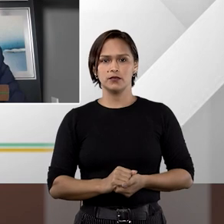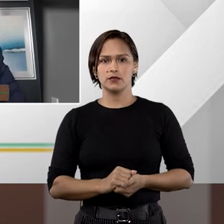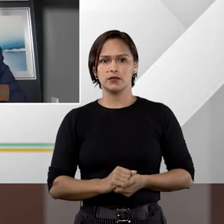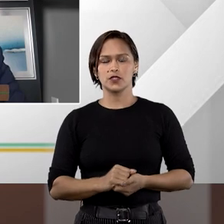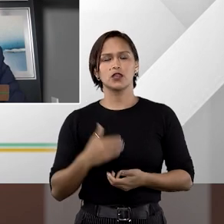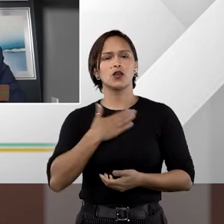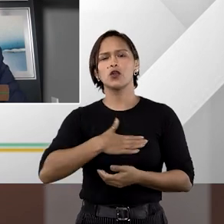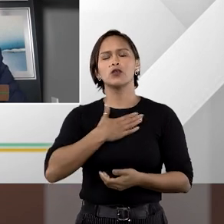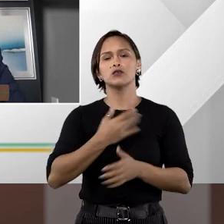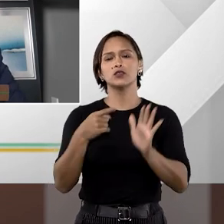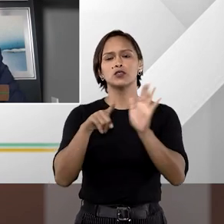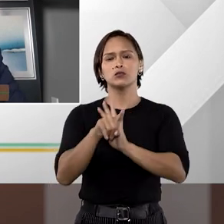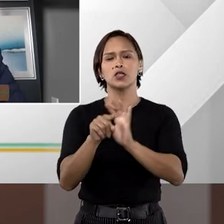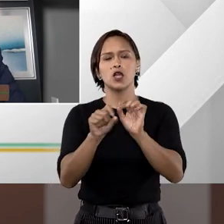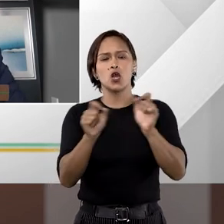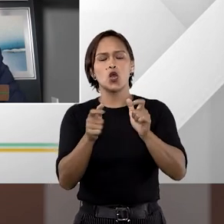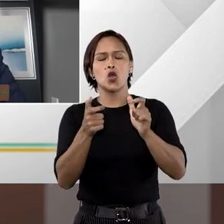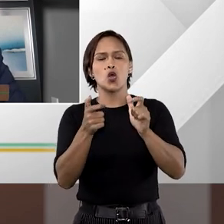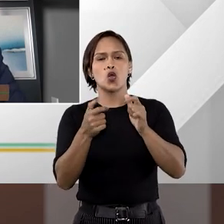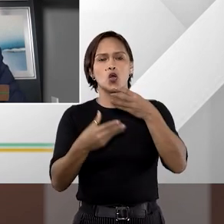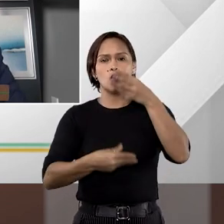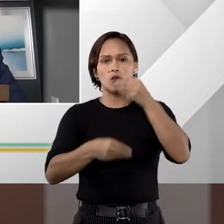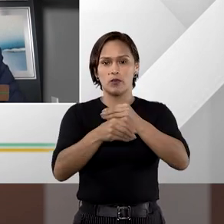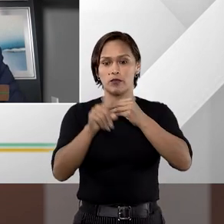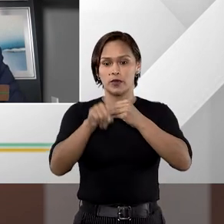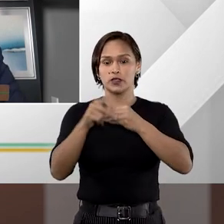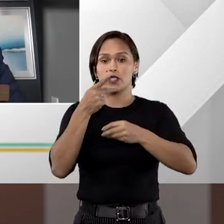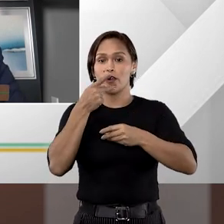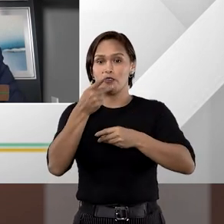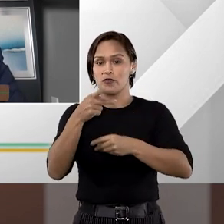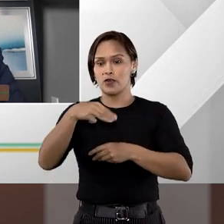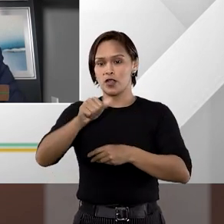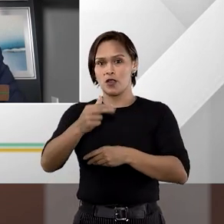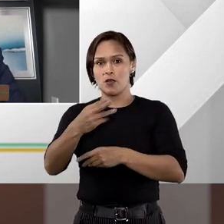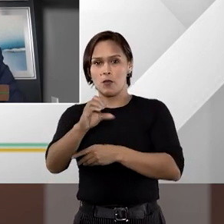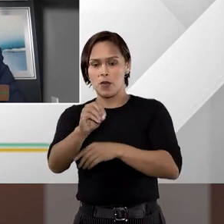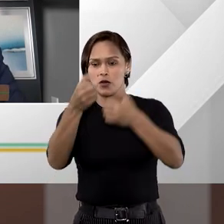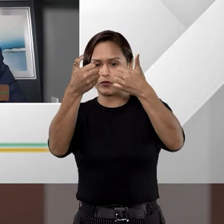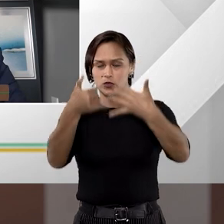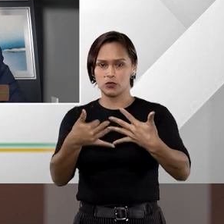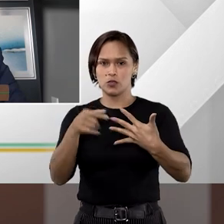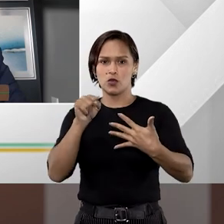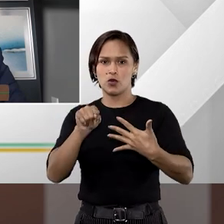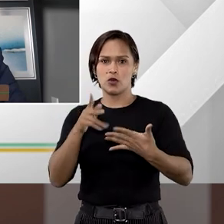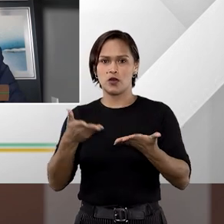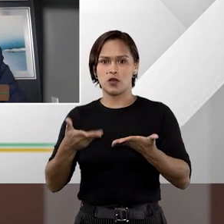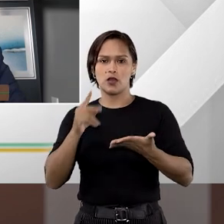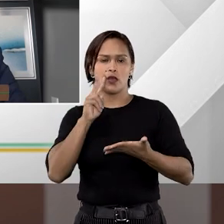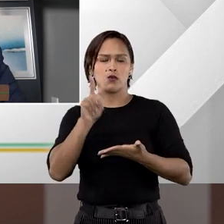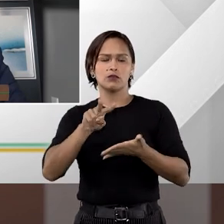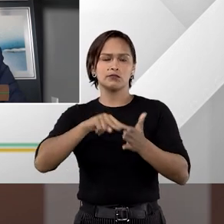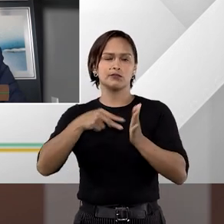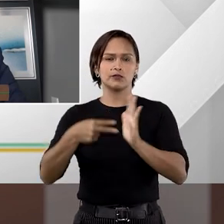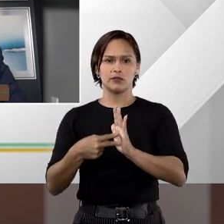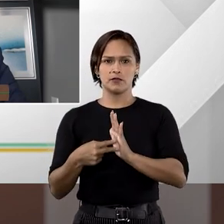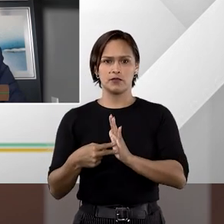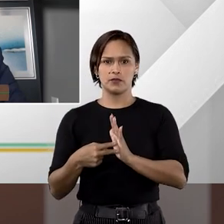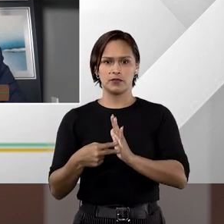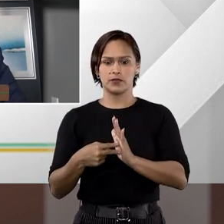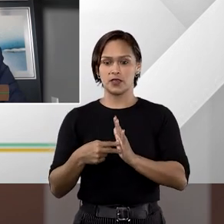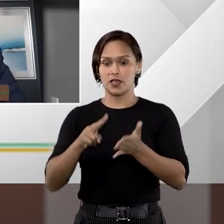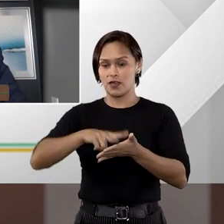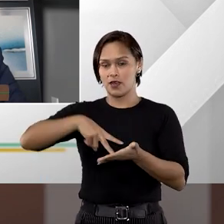e vocês fazer uma pequena observação acrescentando ao que o Dr Mauro também explicou eu seguinte